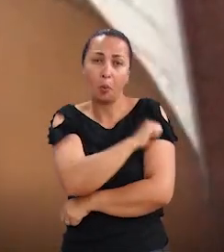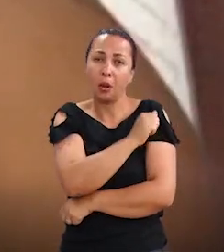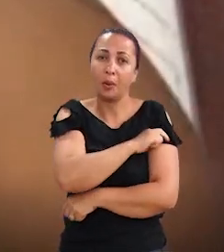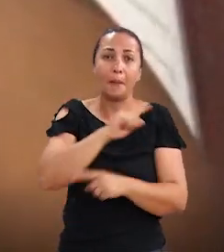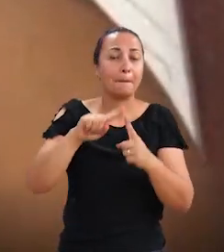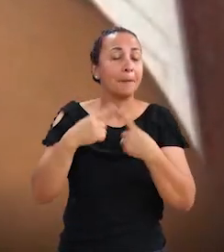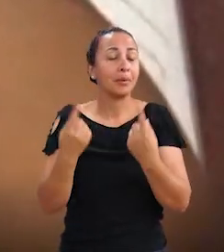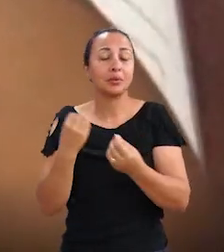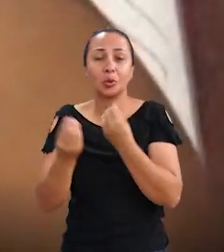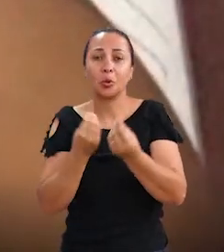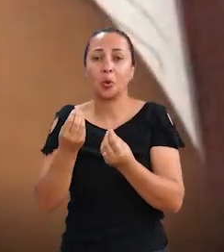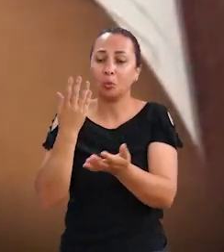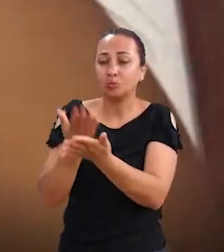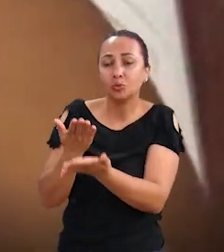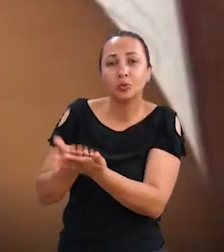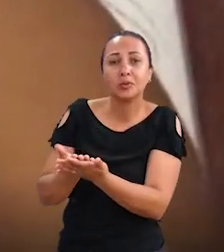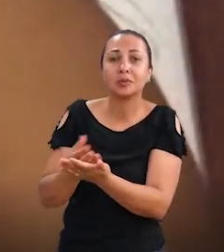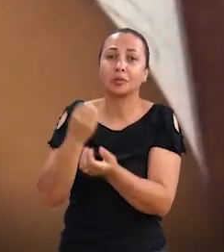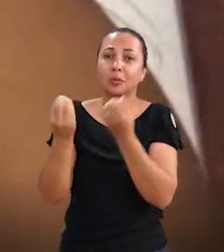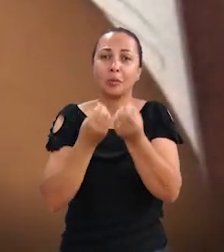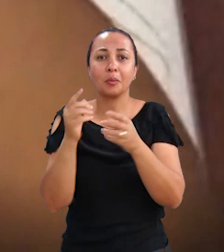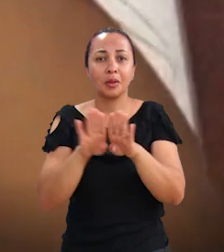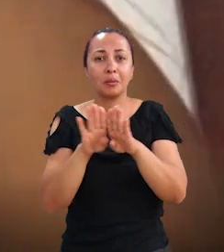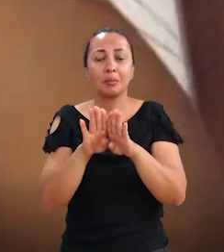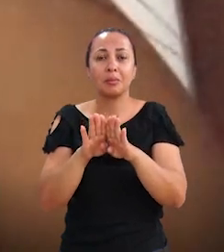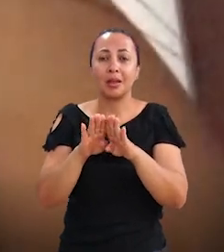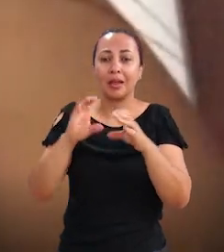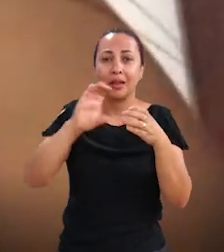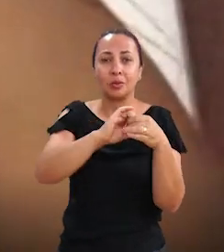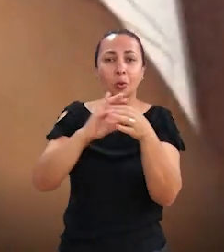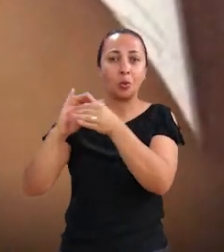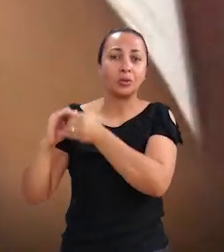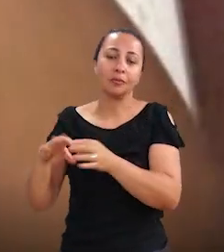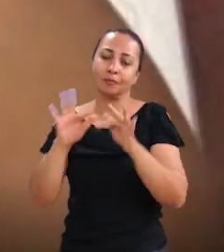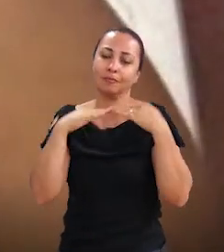como aluno, né, mas como estudante, pensar também no seu contexto